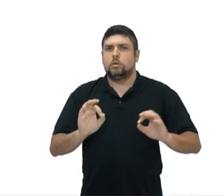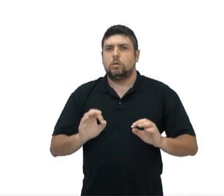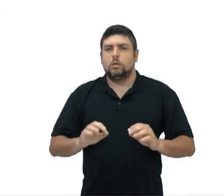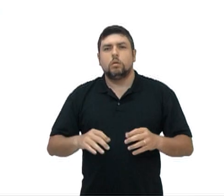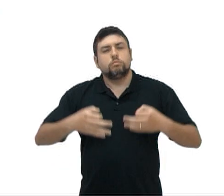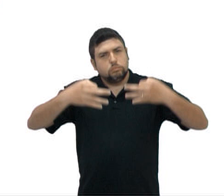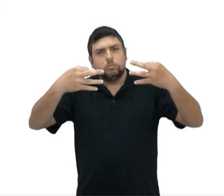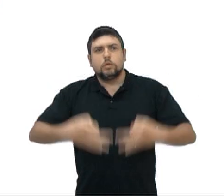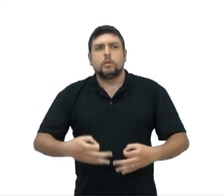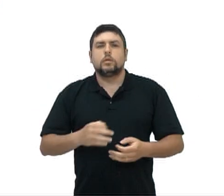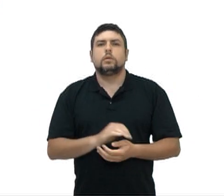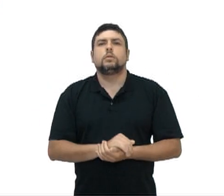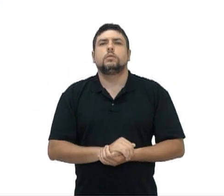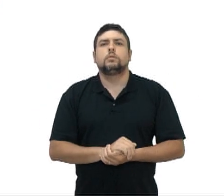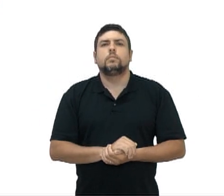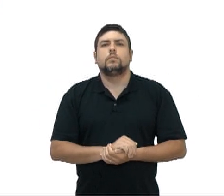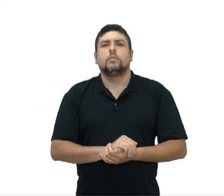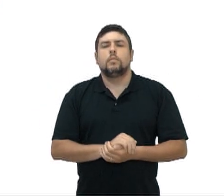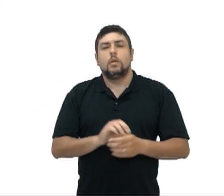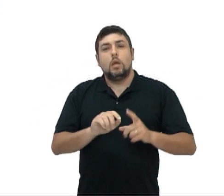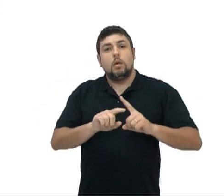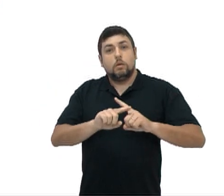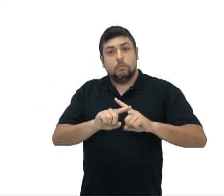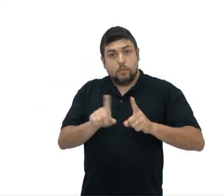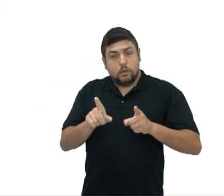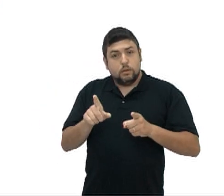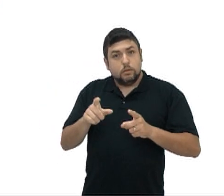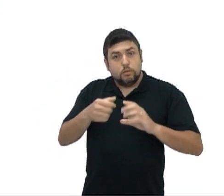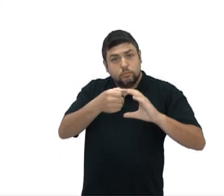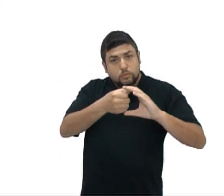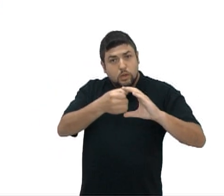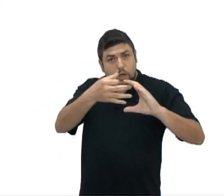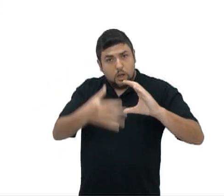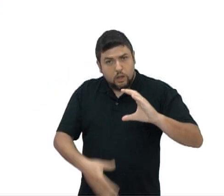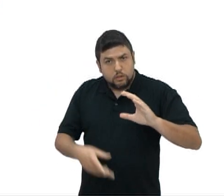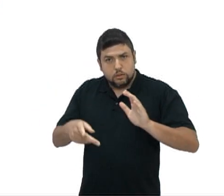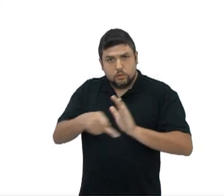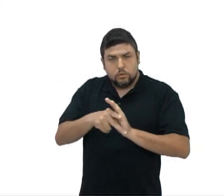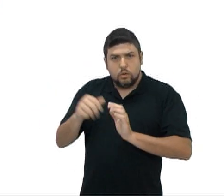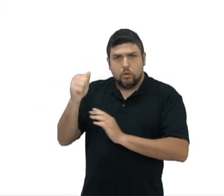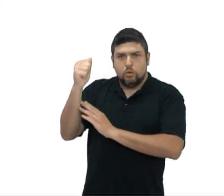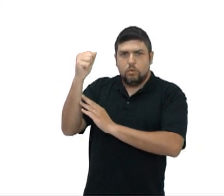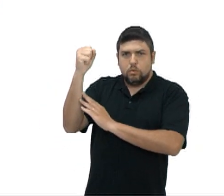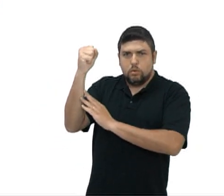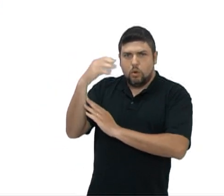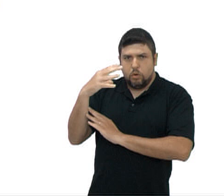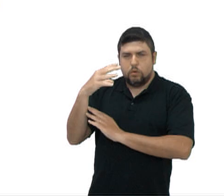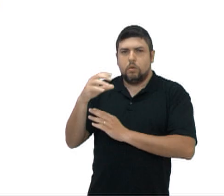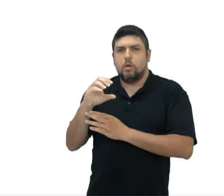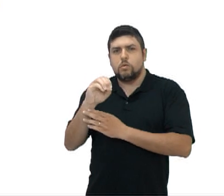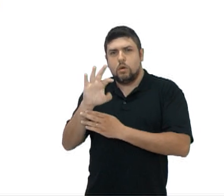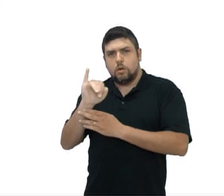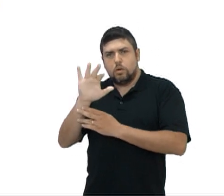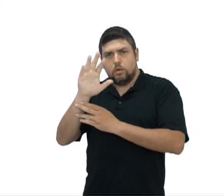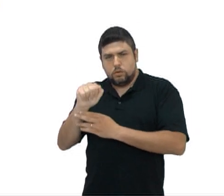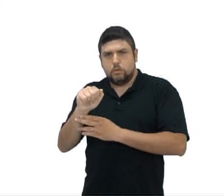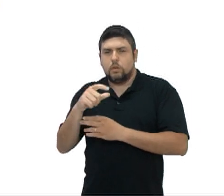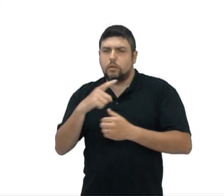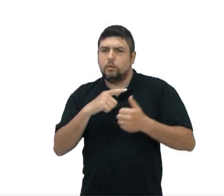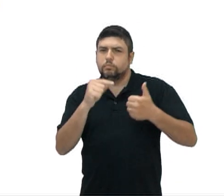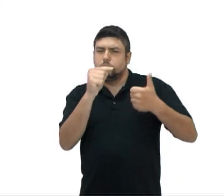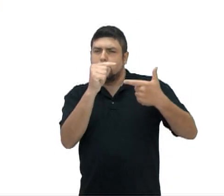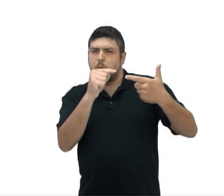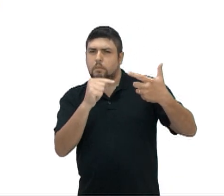correta. Entretanto, dentro do princípio das características da óptica, então temos esse aqui que são leis que acabam trabalhando. E aí